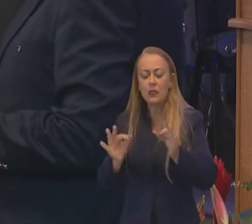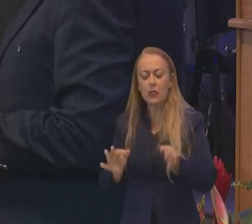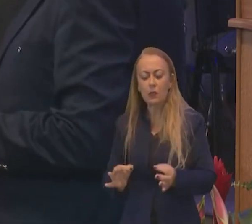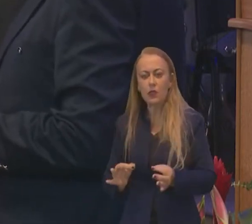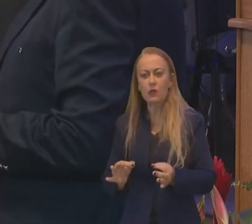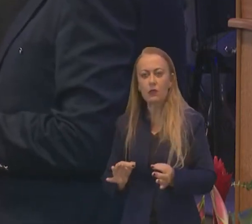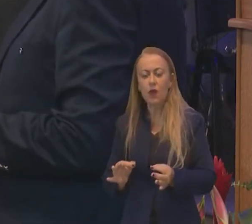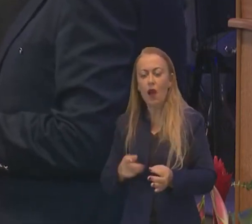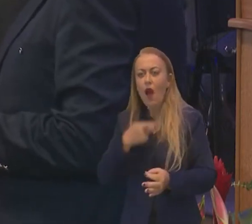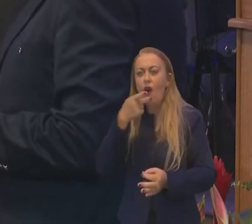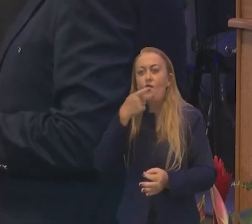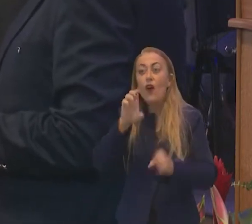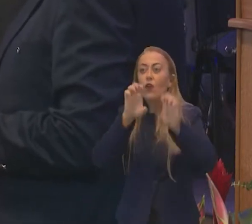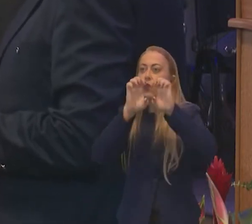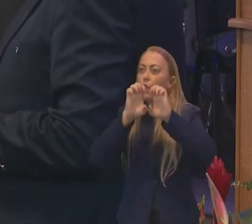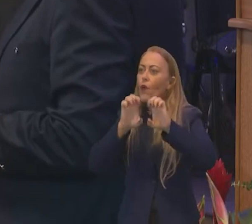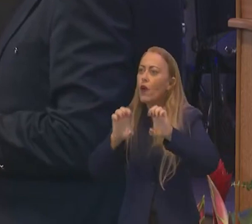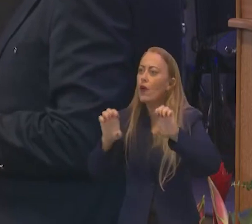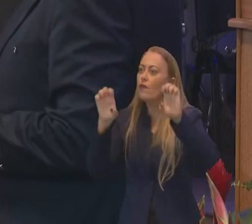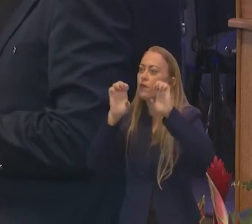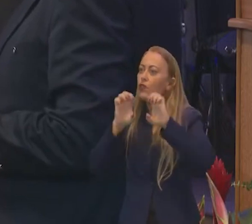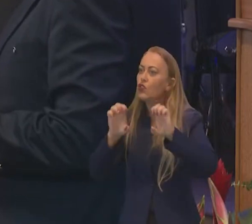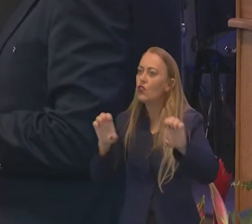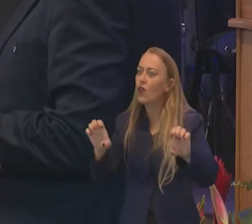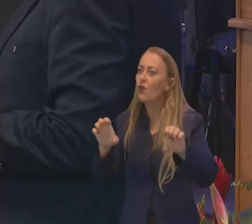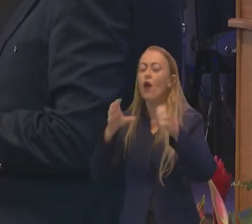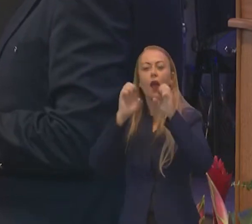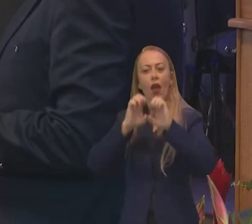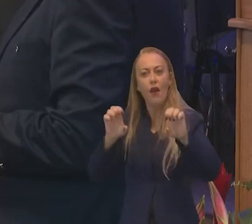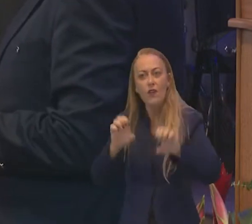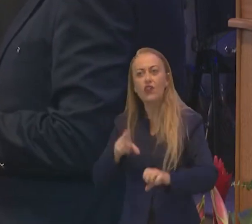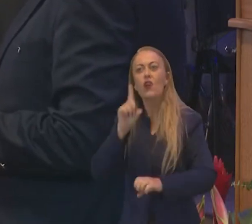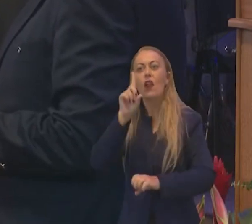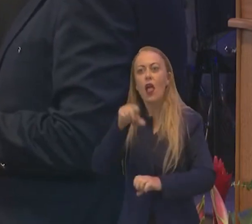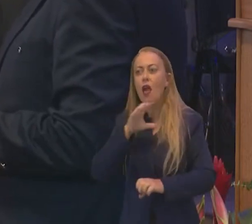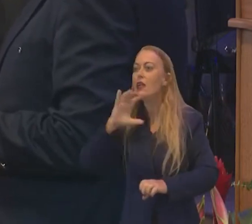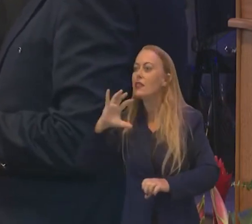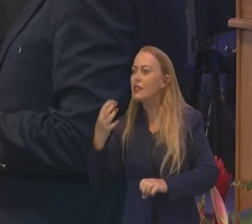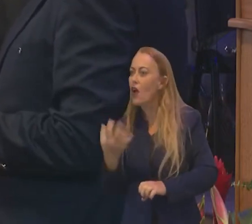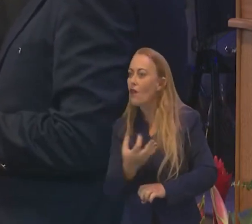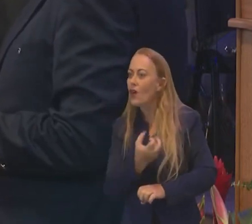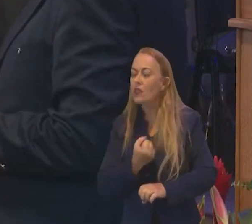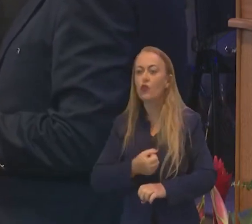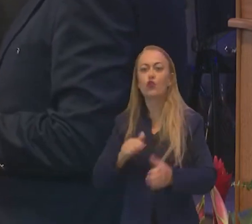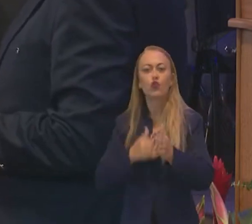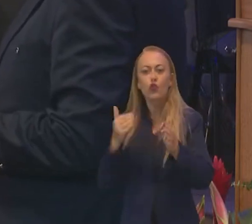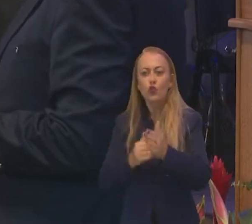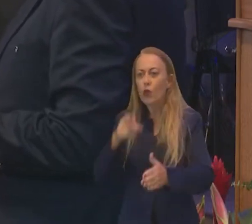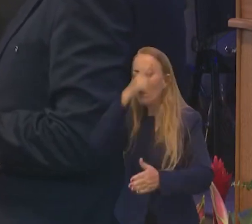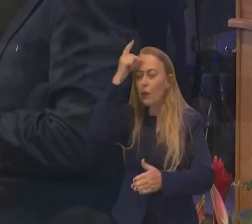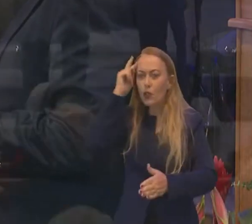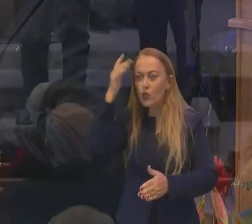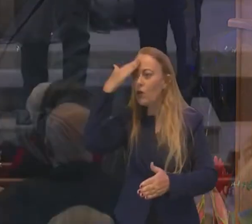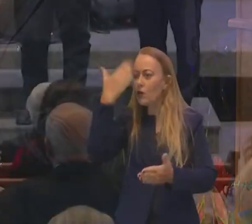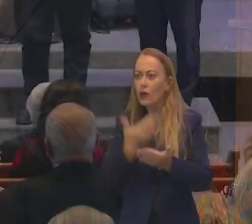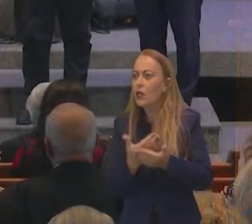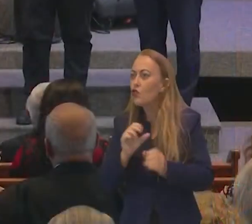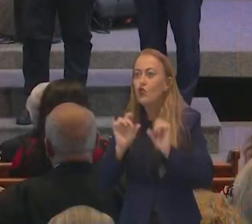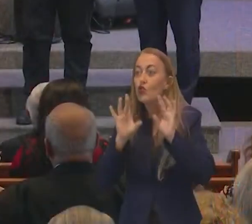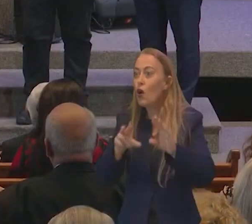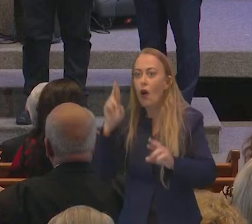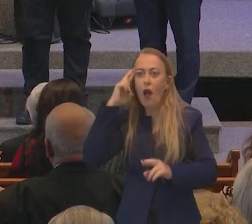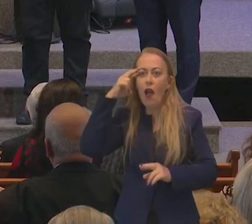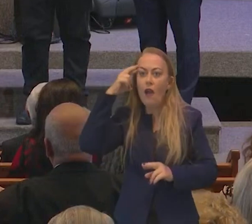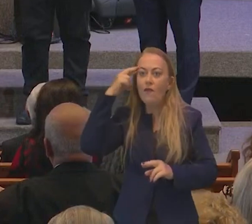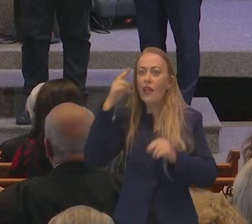do Evangelho, que o Evangelho é a salvação para todo aquele que crê. Então, essa reflexão final,